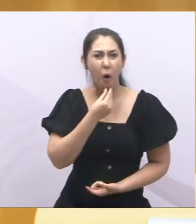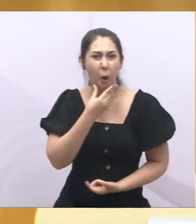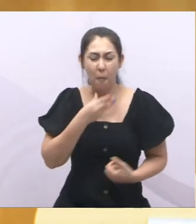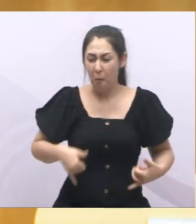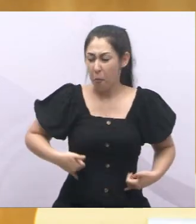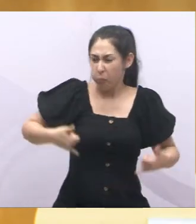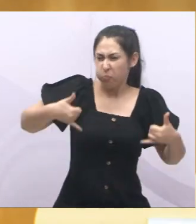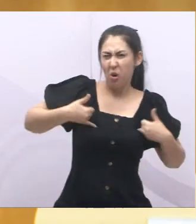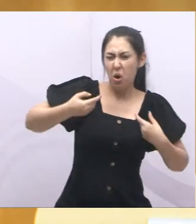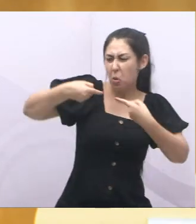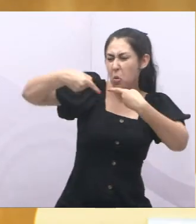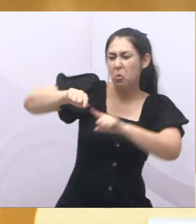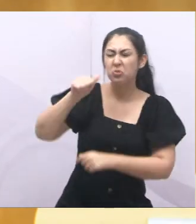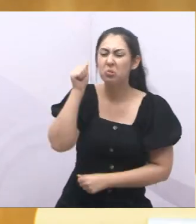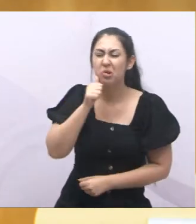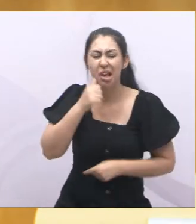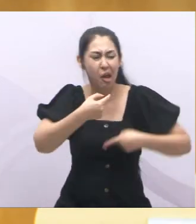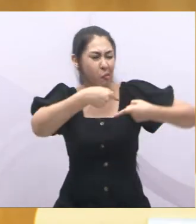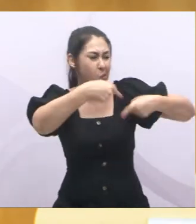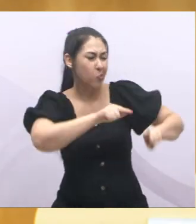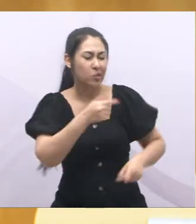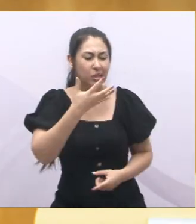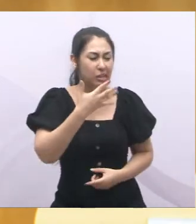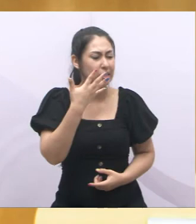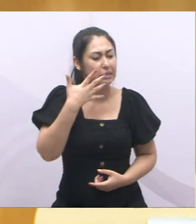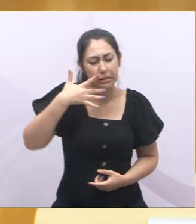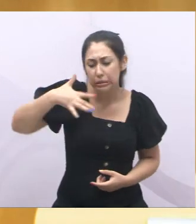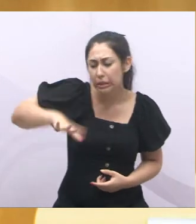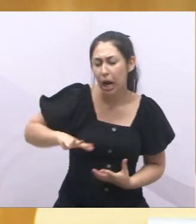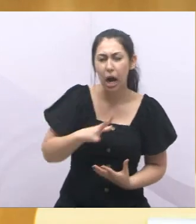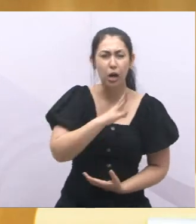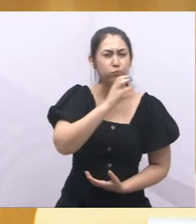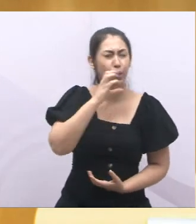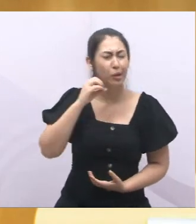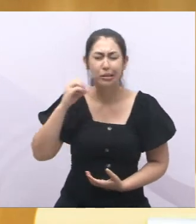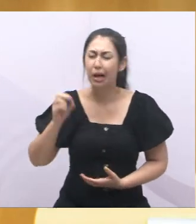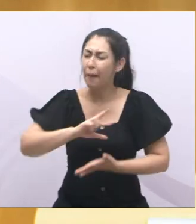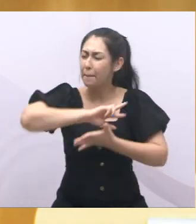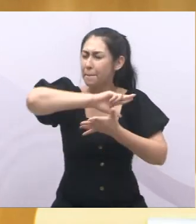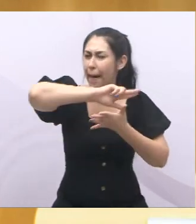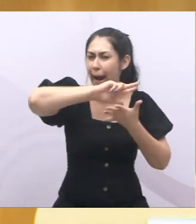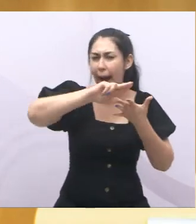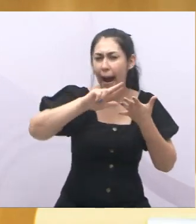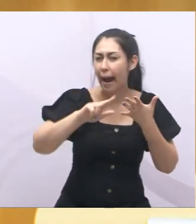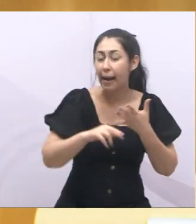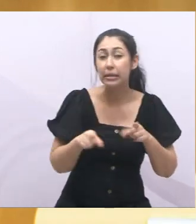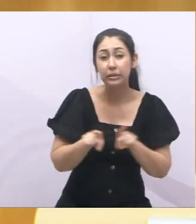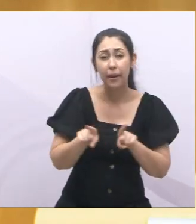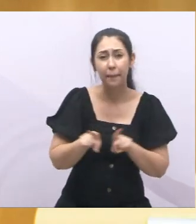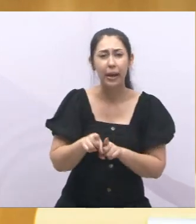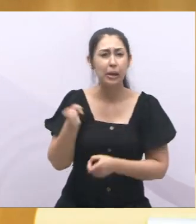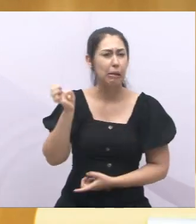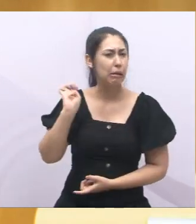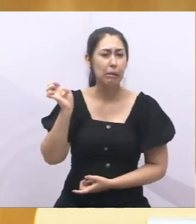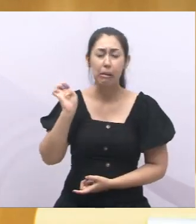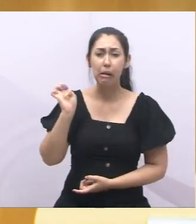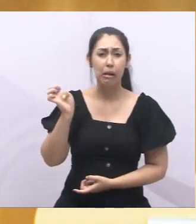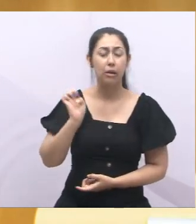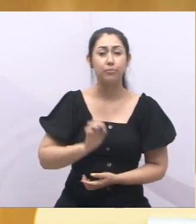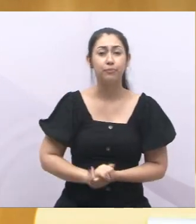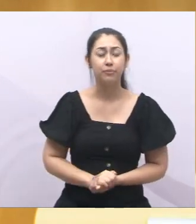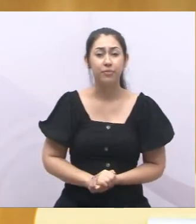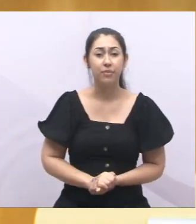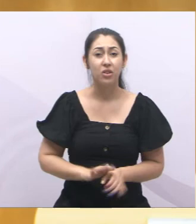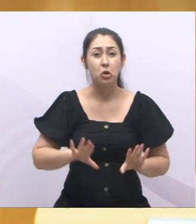contra a mulher, contra a criança, contra o adolescente, contra os idosos, contra os homossexuais. O